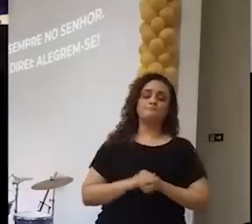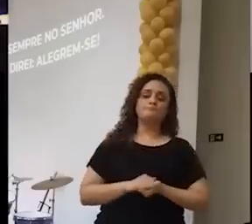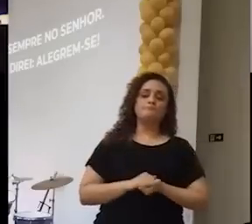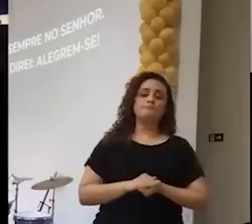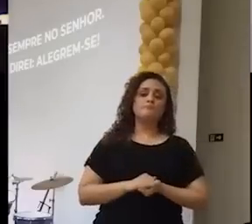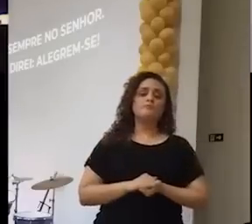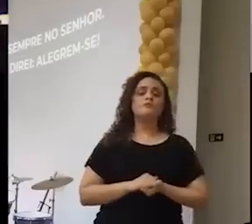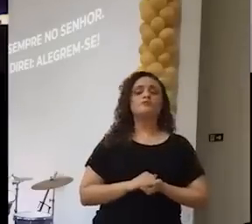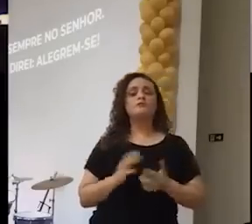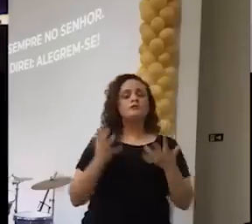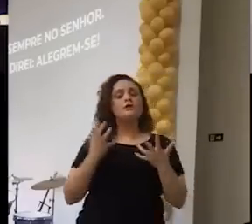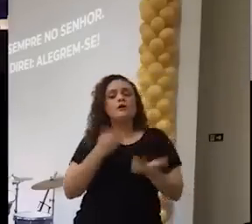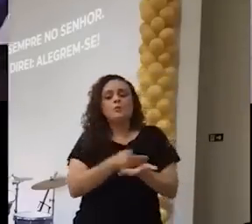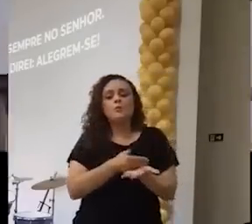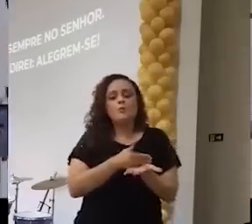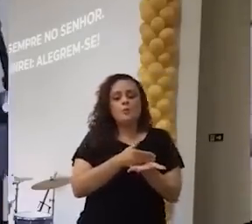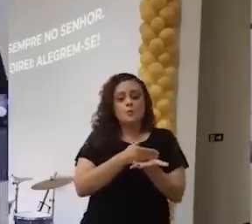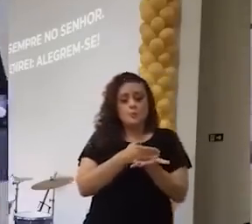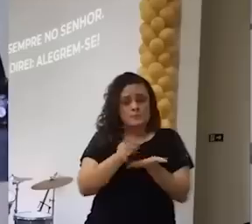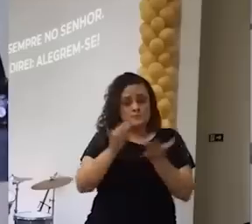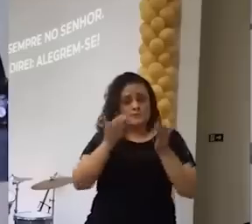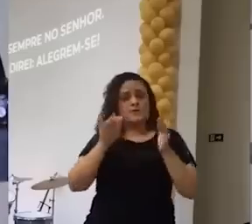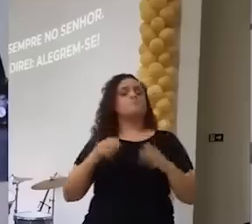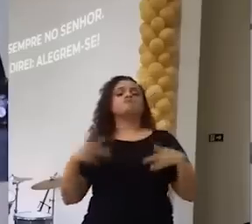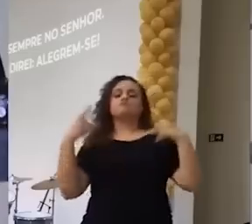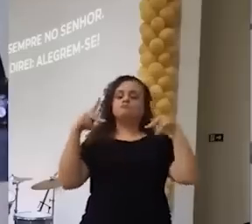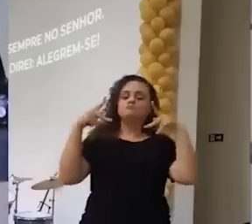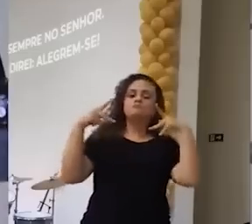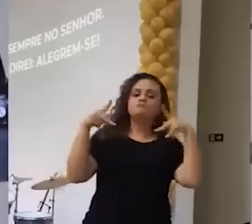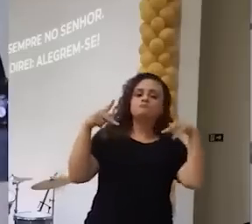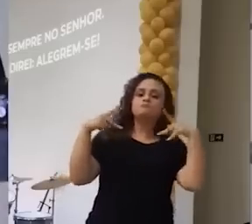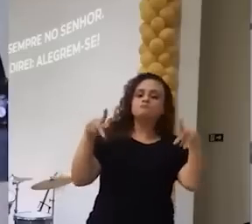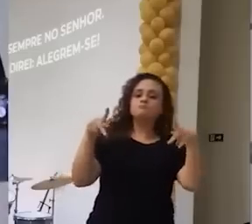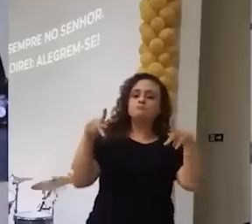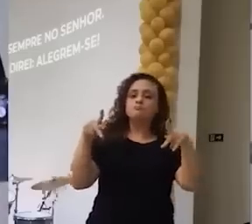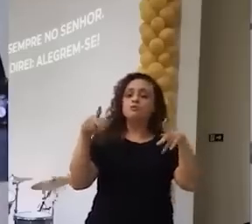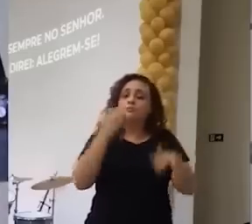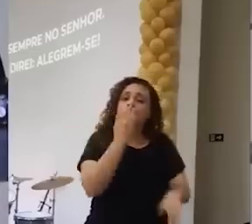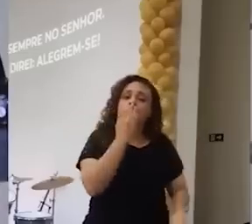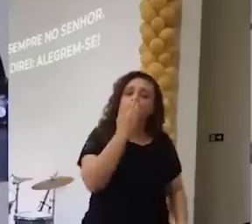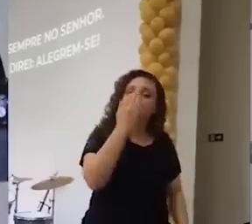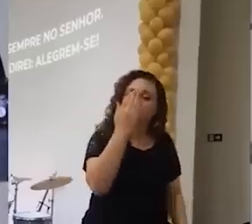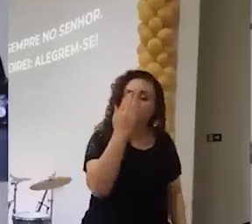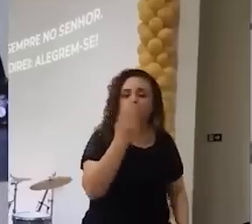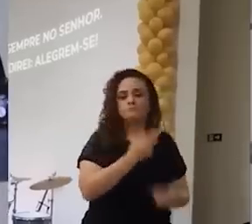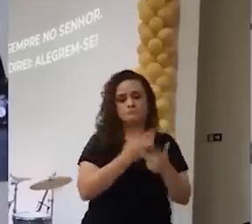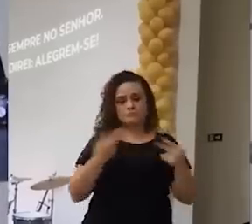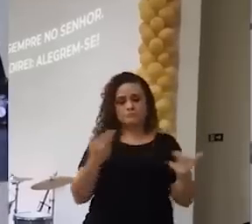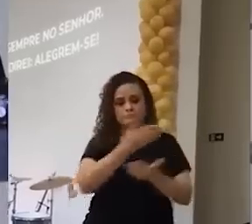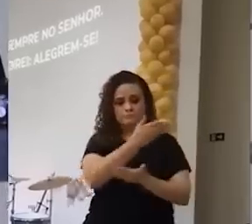quero começar a minha mensagem fazendo um pedido a vocês.